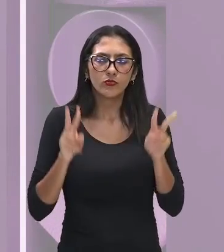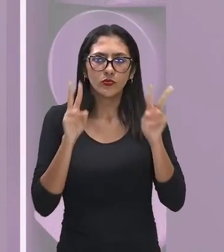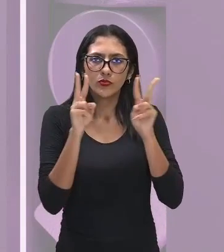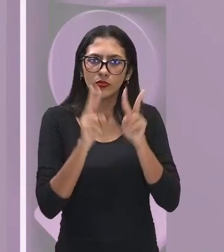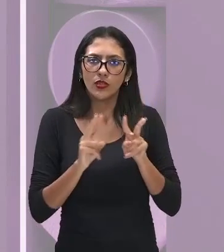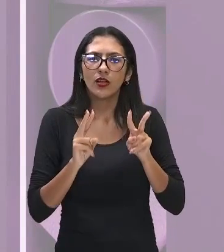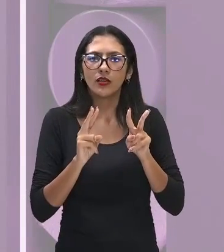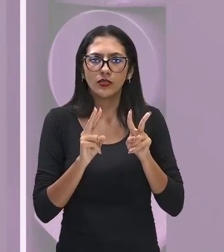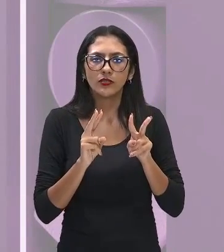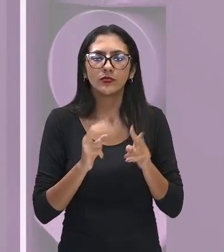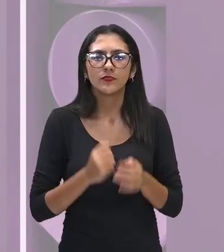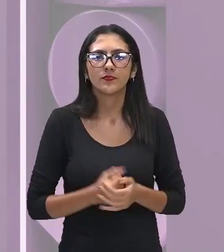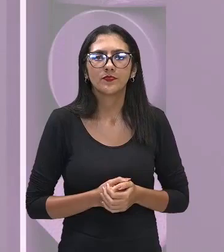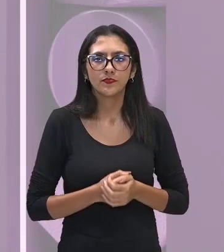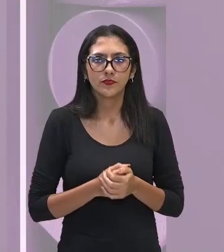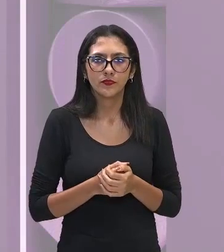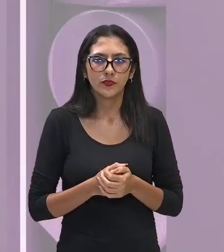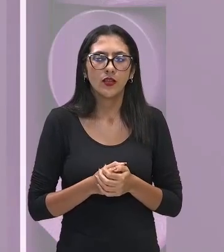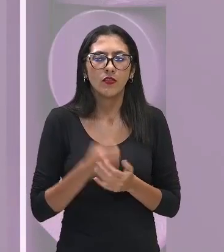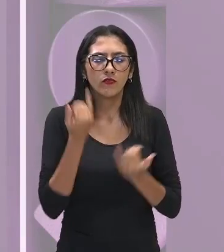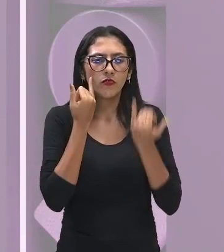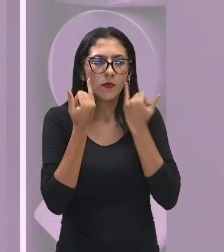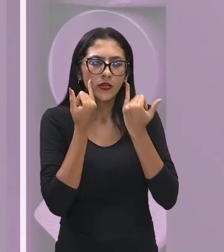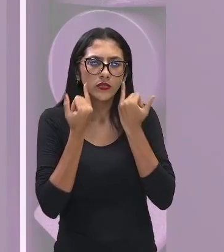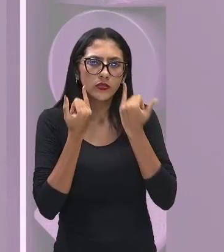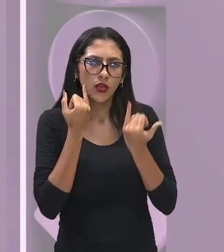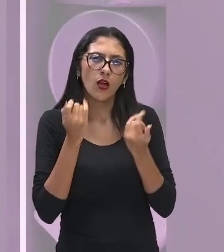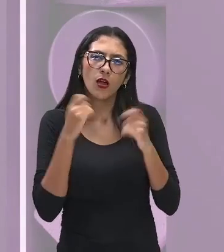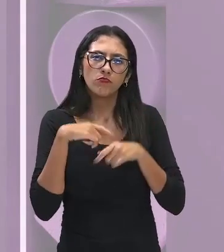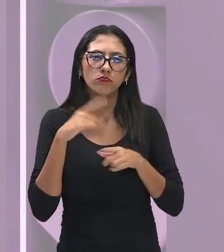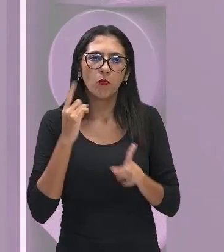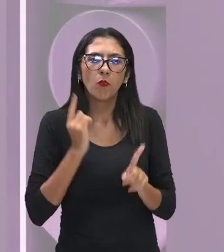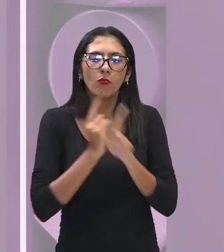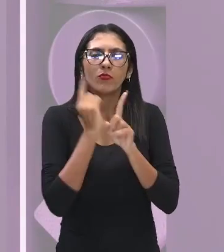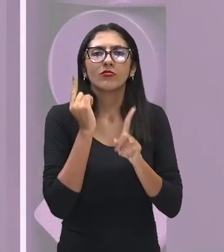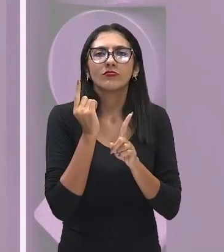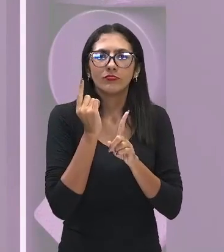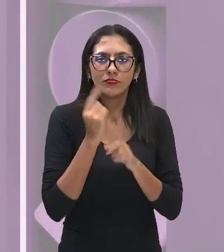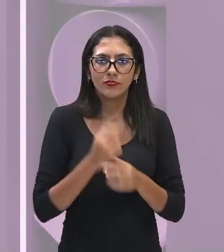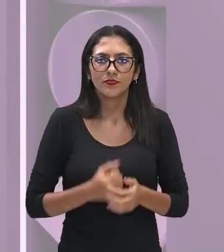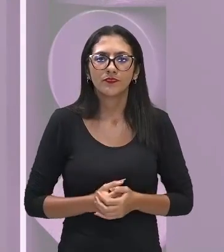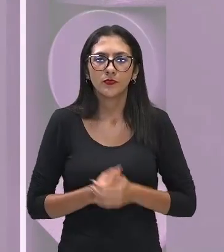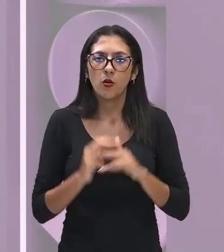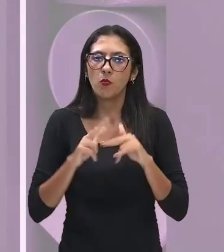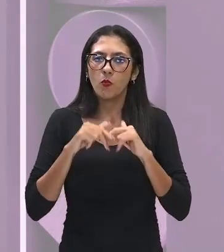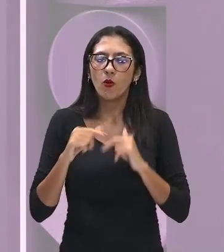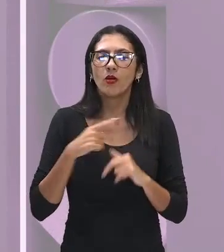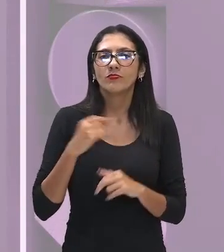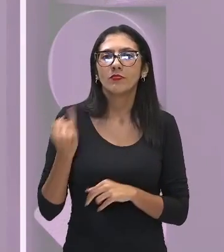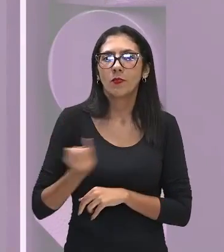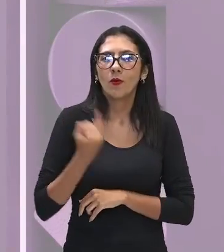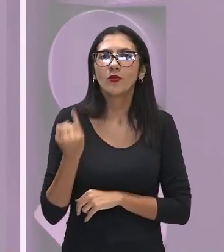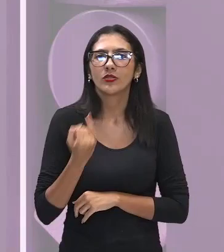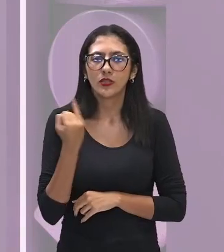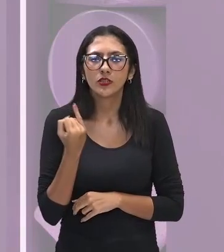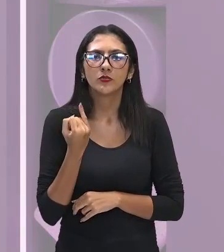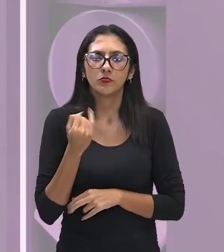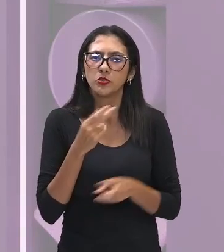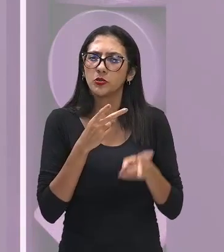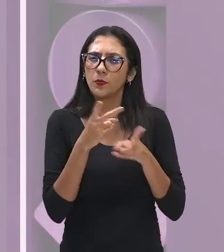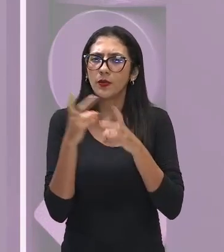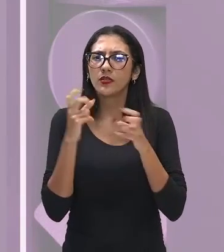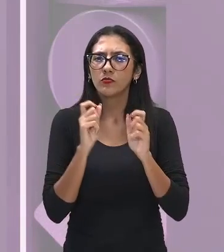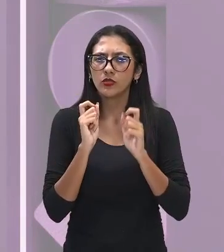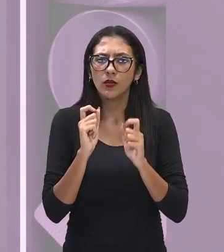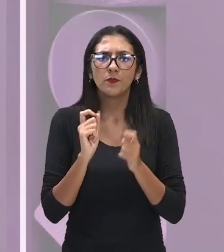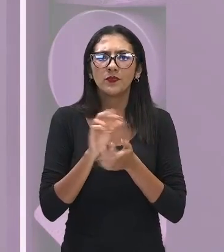a tecnologia da informação. Então, é por isso que é importante nós podemos observar a presença aí de várias questões